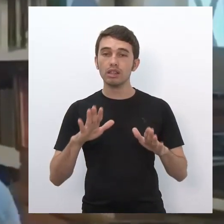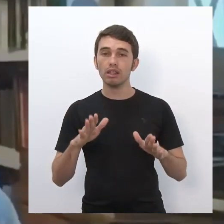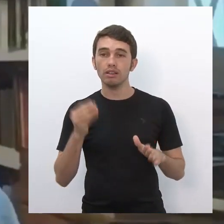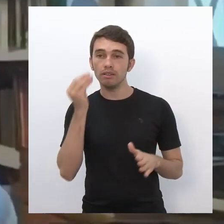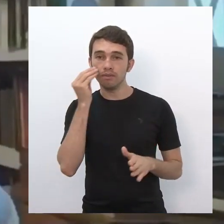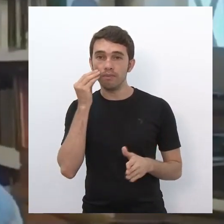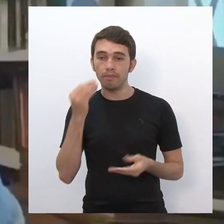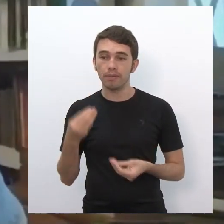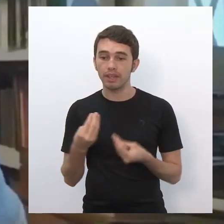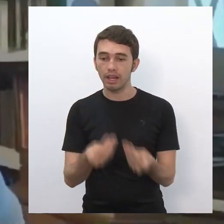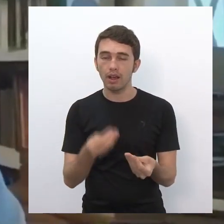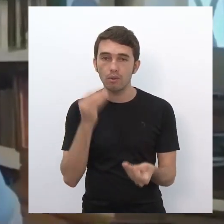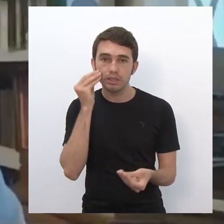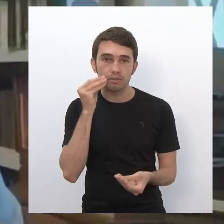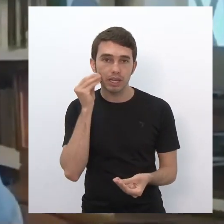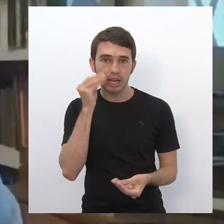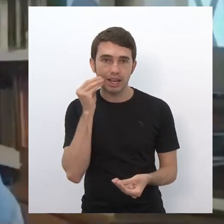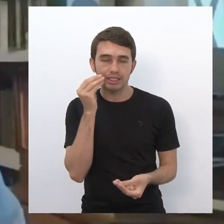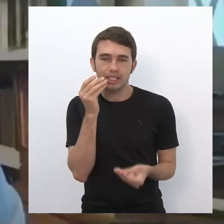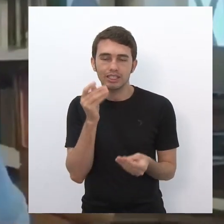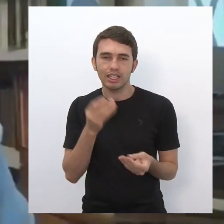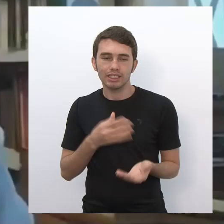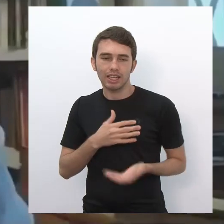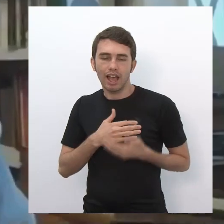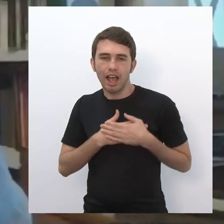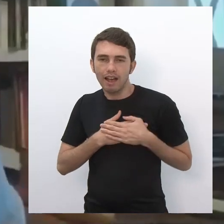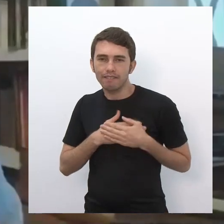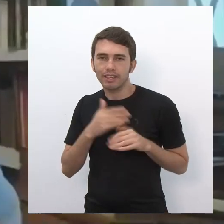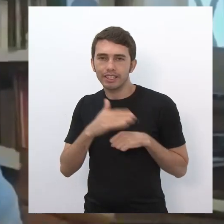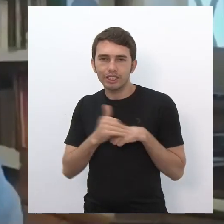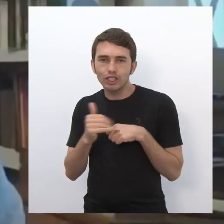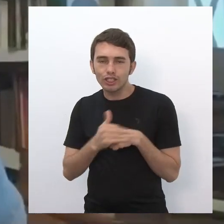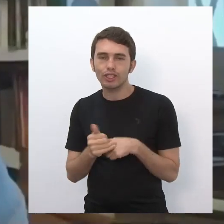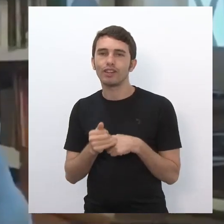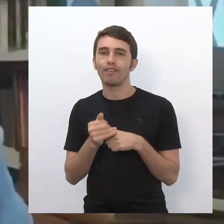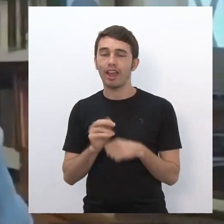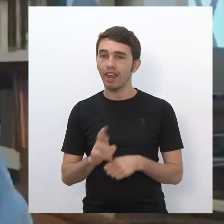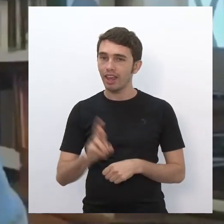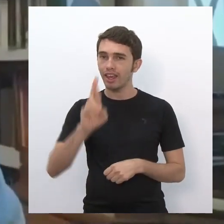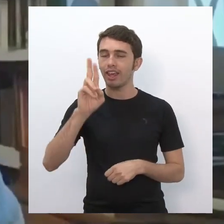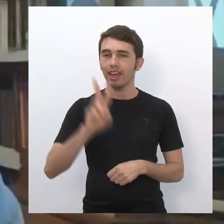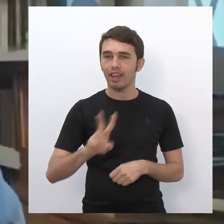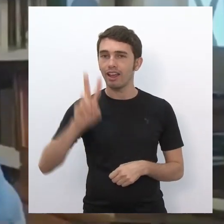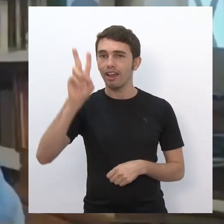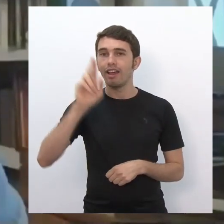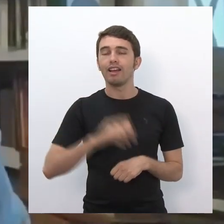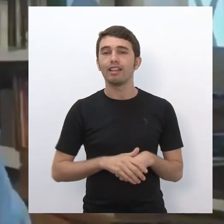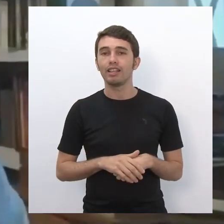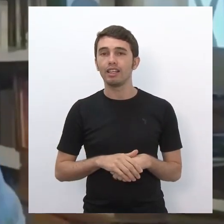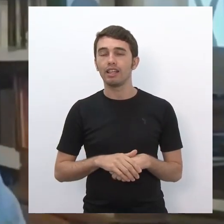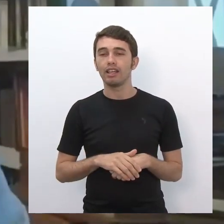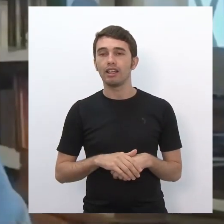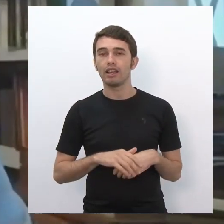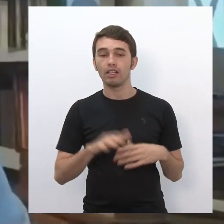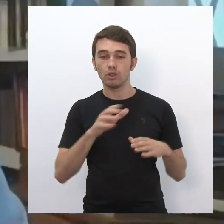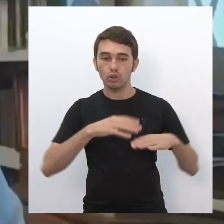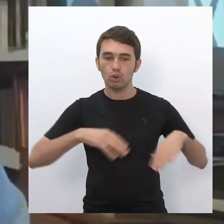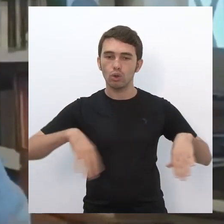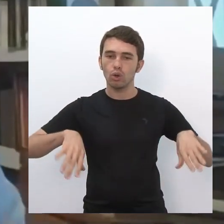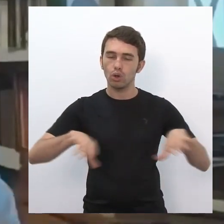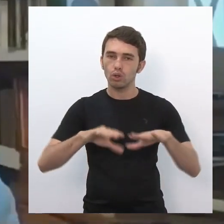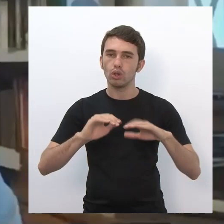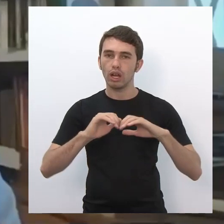uma experiência afetiva rica em torno da herança cultural,